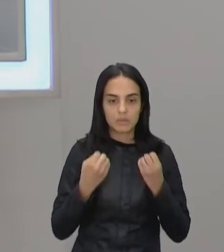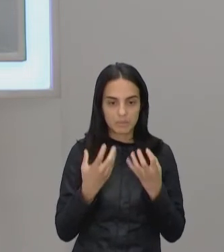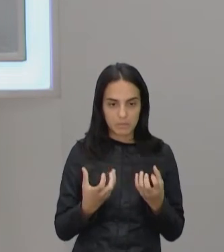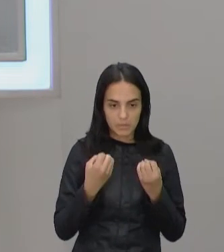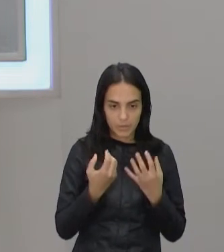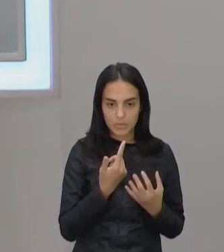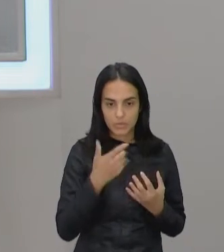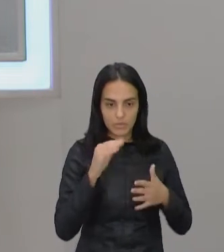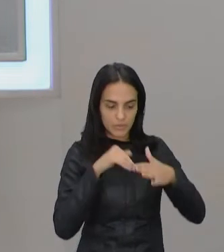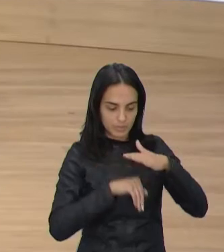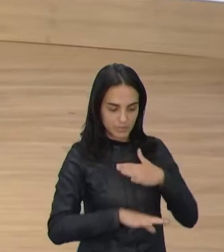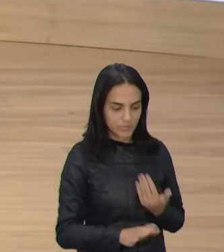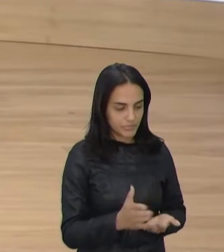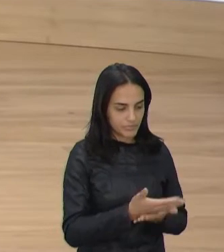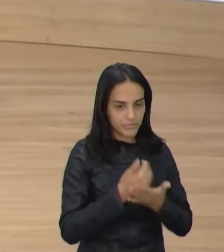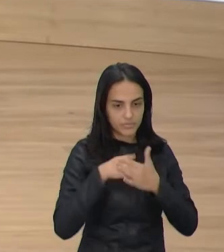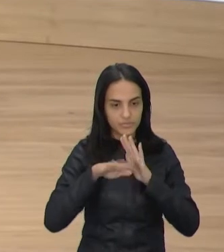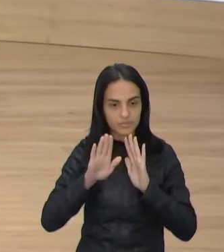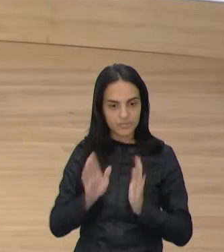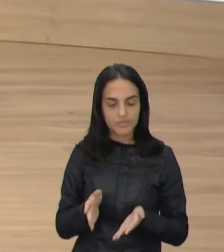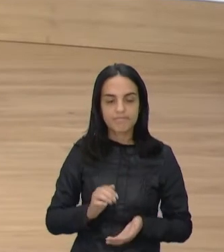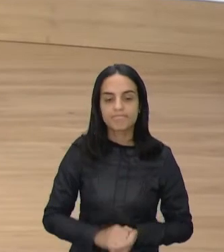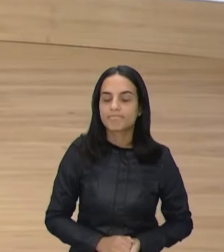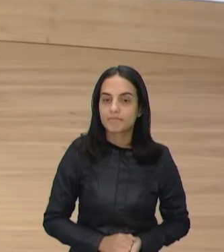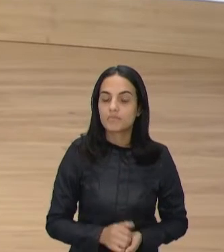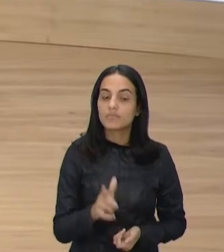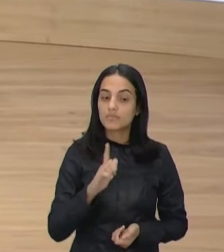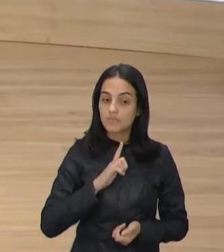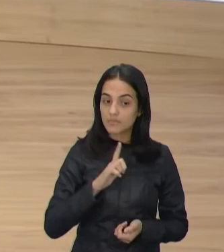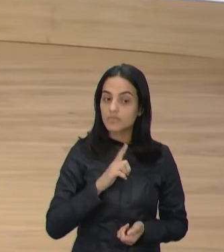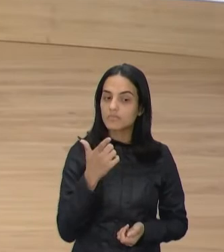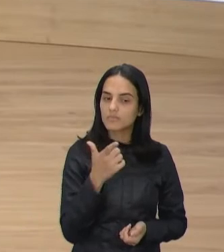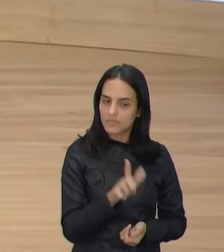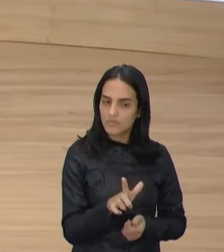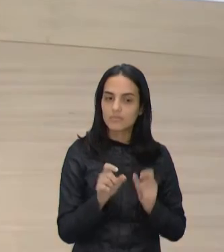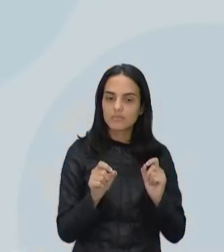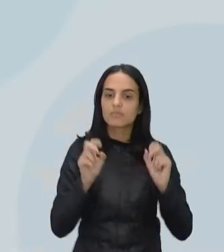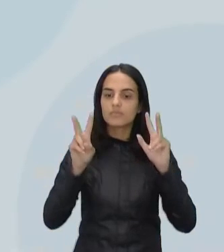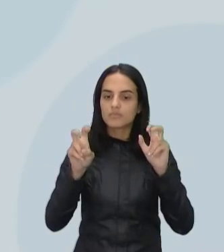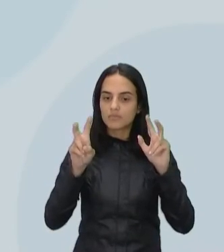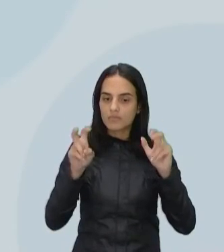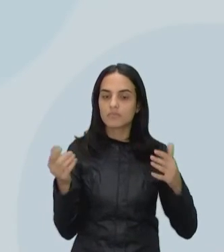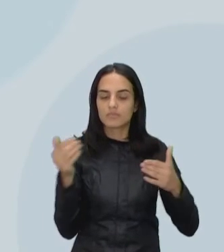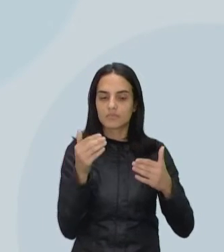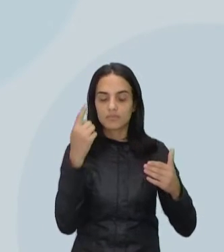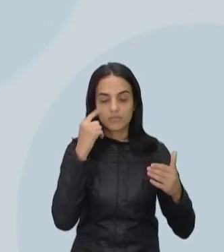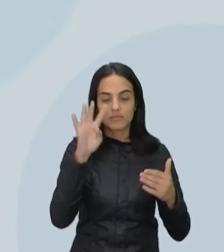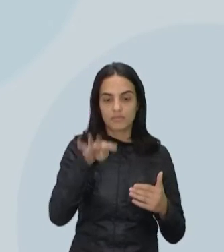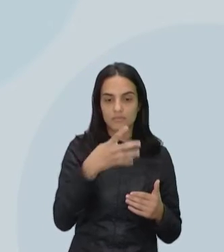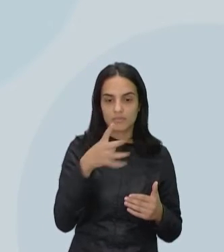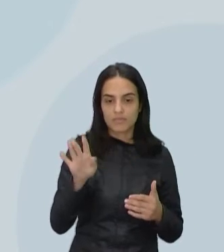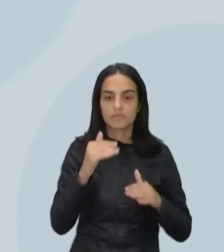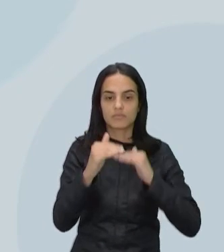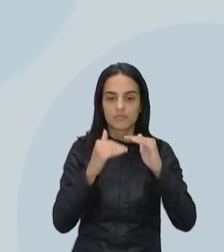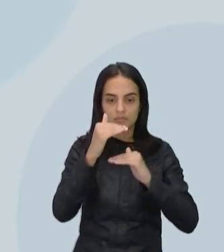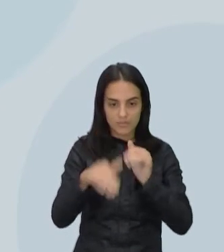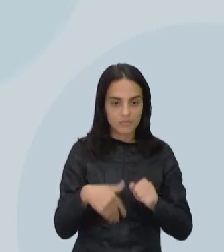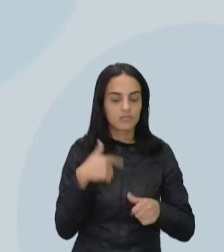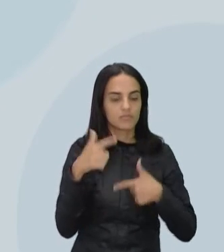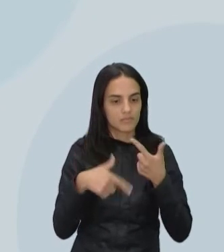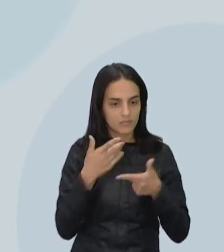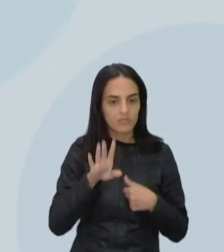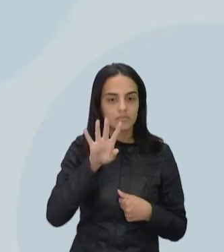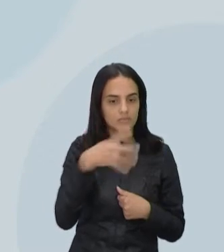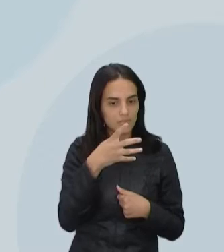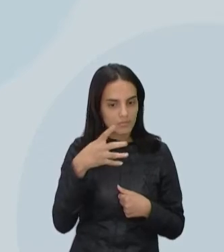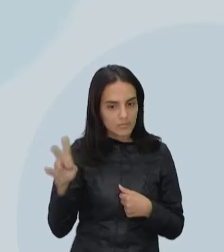um dado coletado. Aqui nós temos novamente aquela tabela que nós vimos lá no desenvolvimento. Vamos trabalhar em cima dessa tabela, com